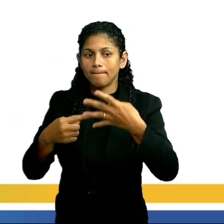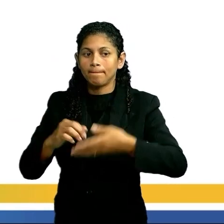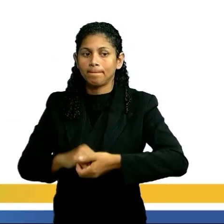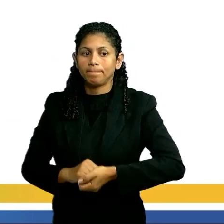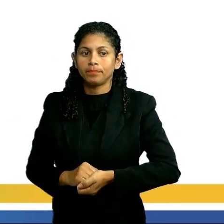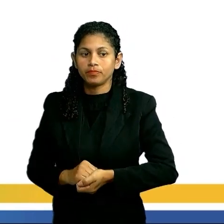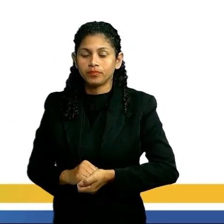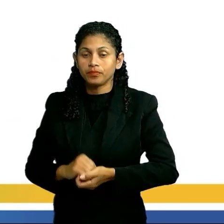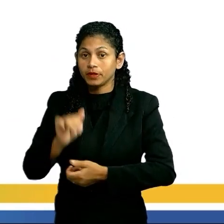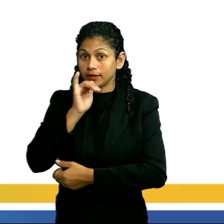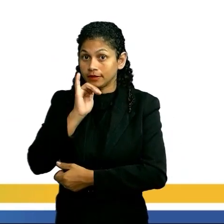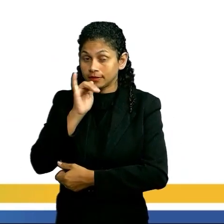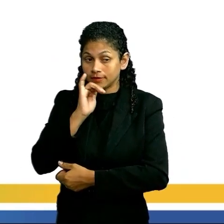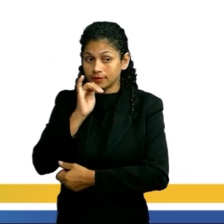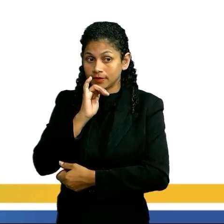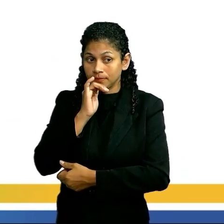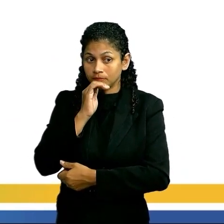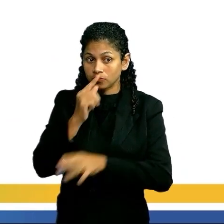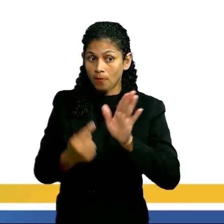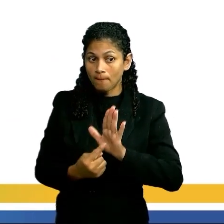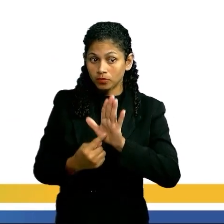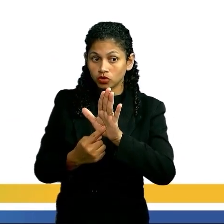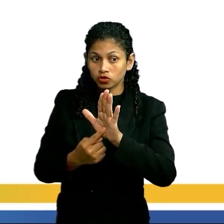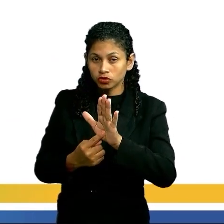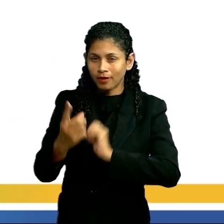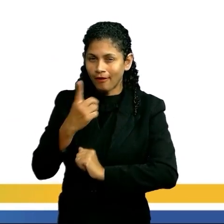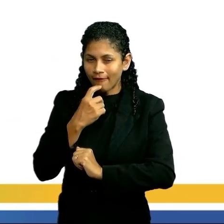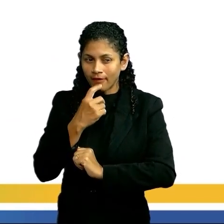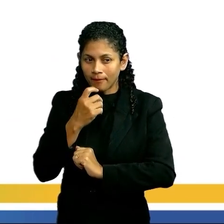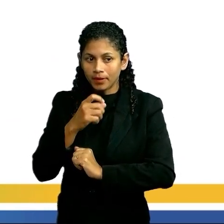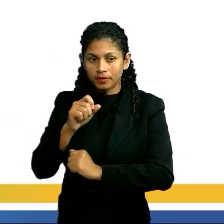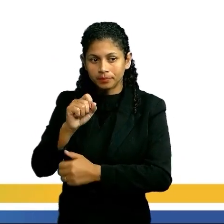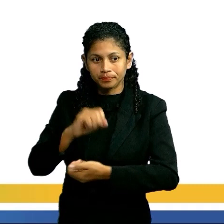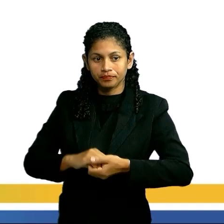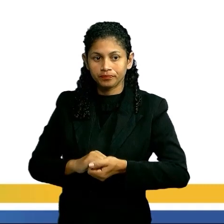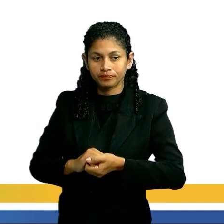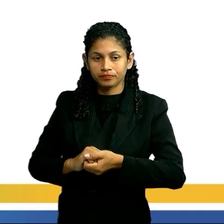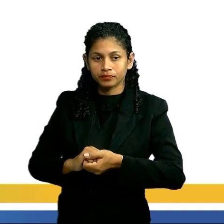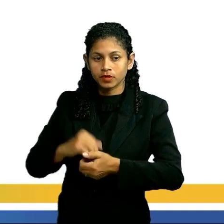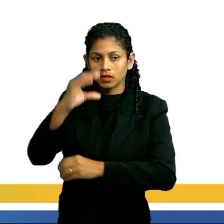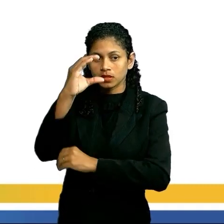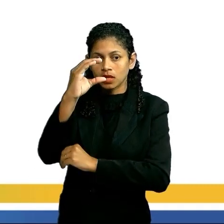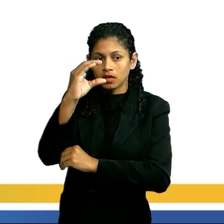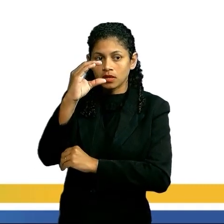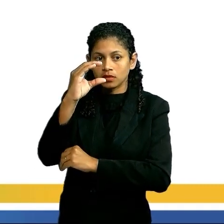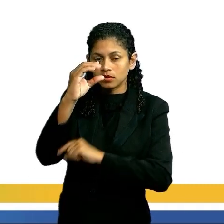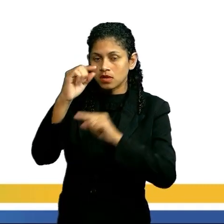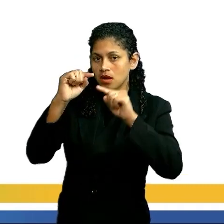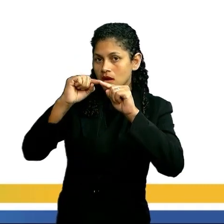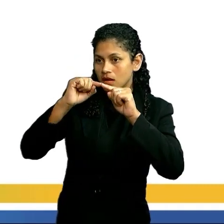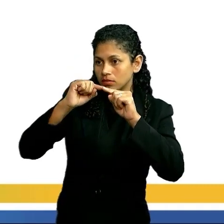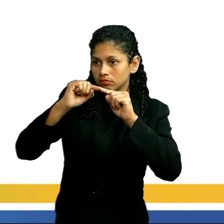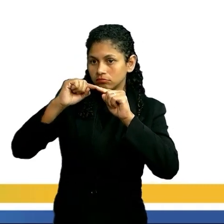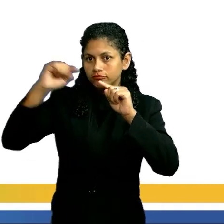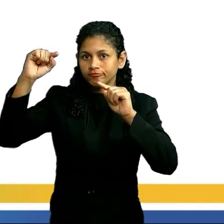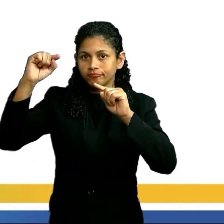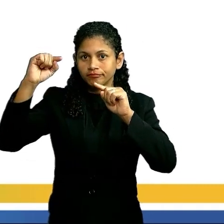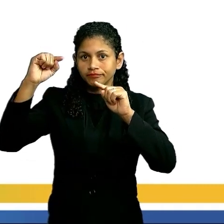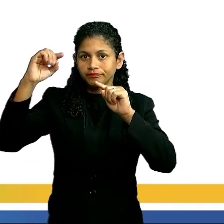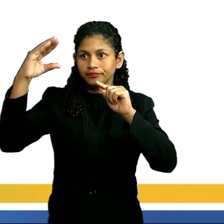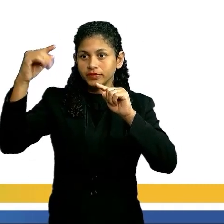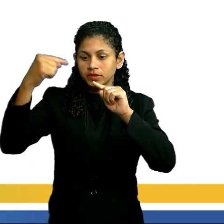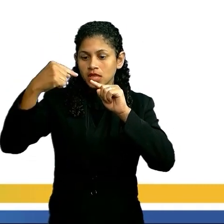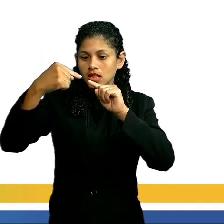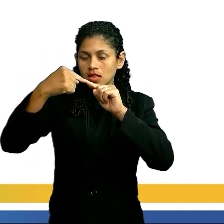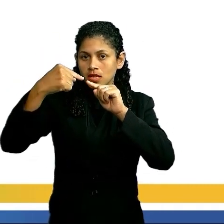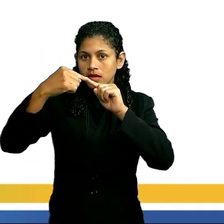estou apontando, ele faz uma ligação com o outro carbono de cima e 2 com o carbono de baixo,